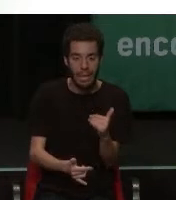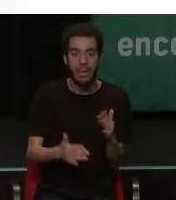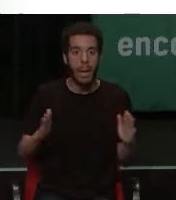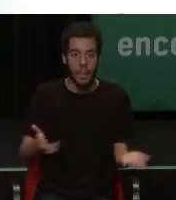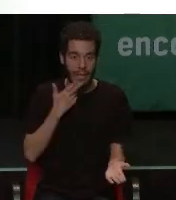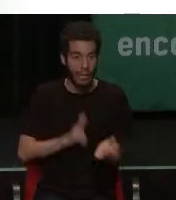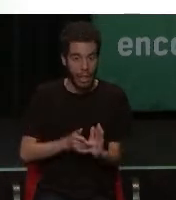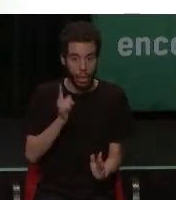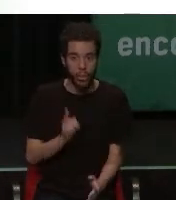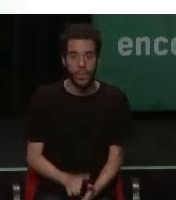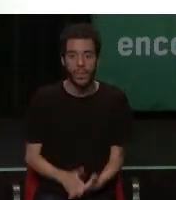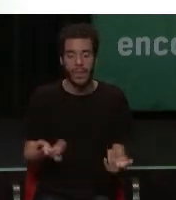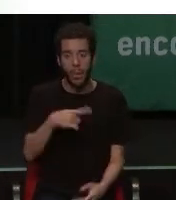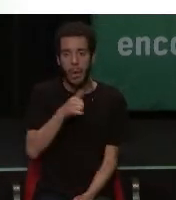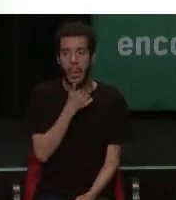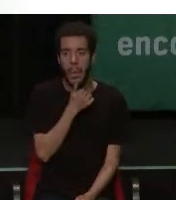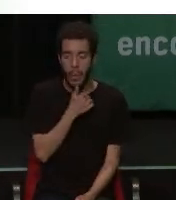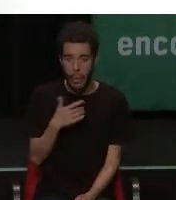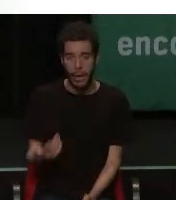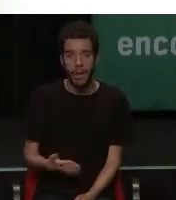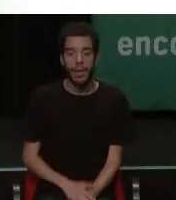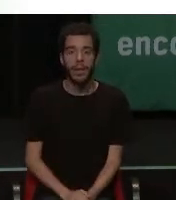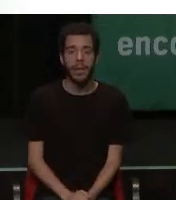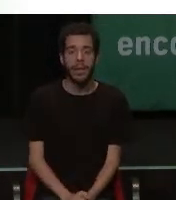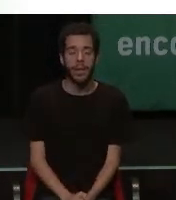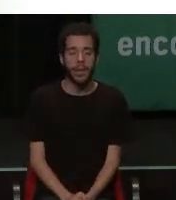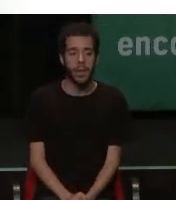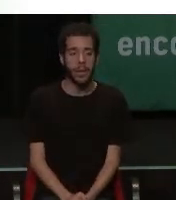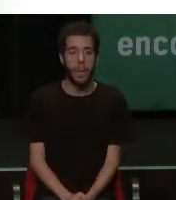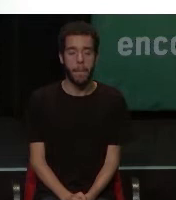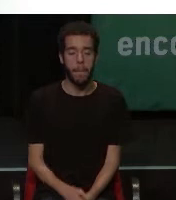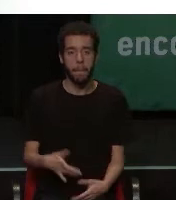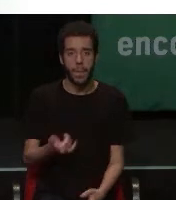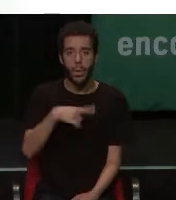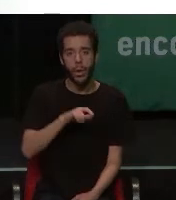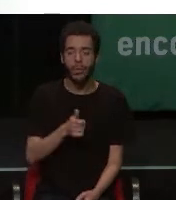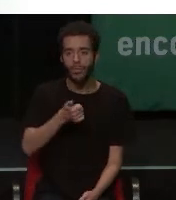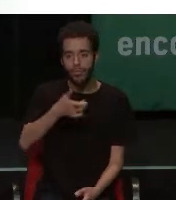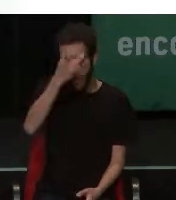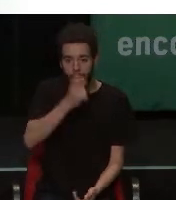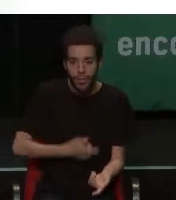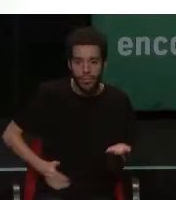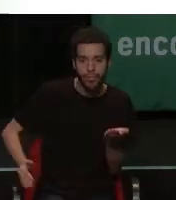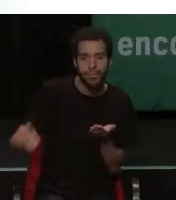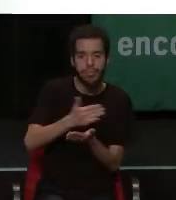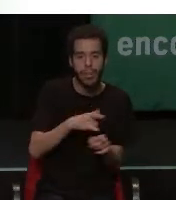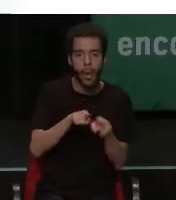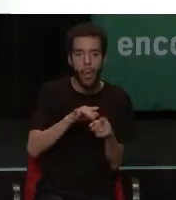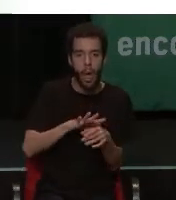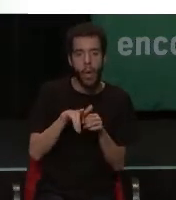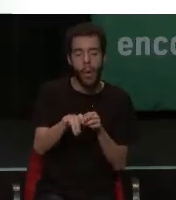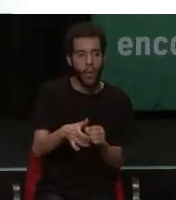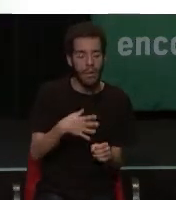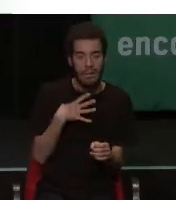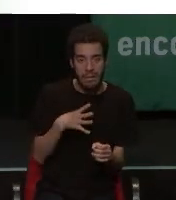risco. Então, o que é que fizemos? Fizemos uma moderação entre o medo do Covid